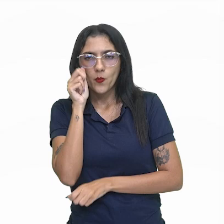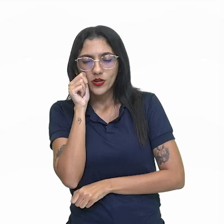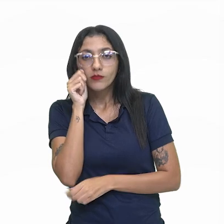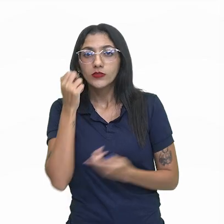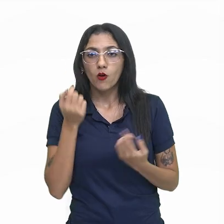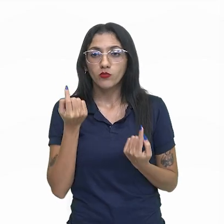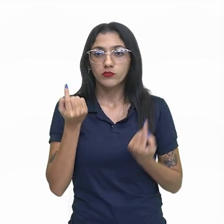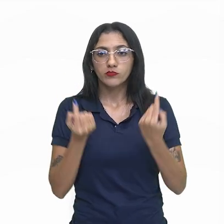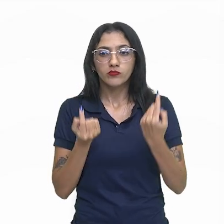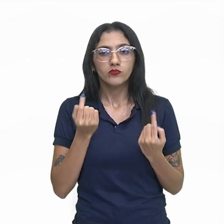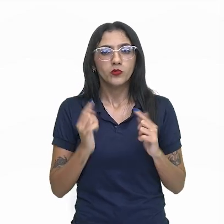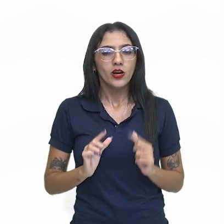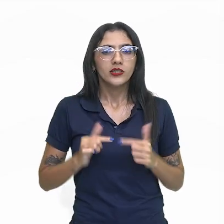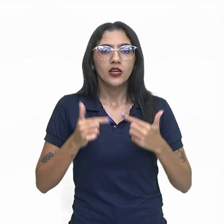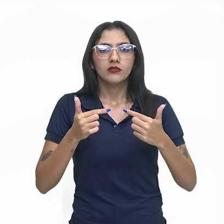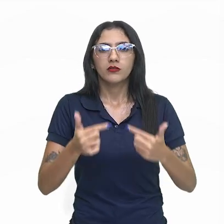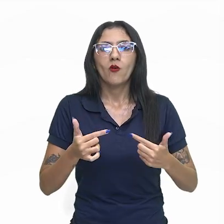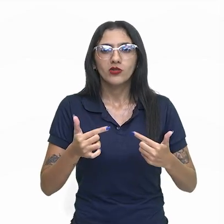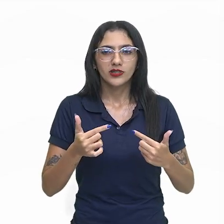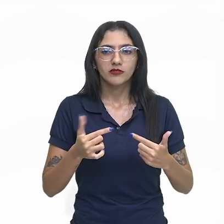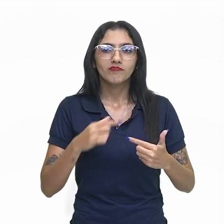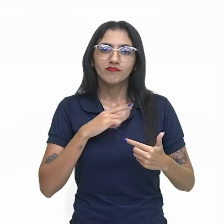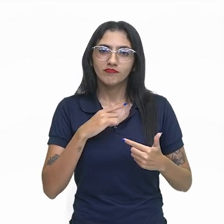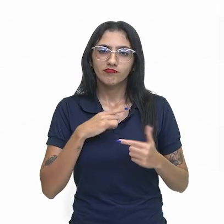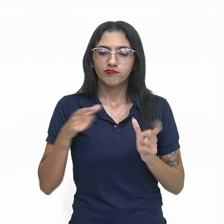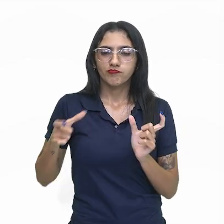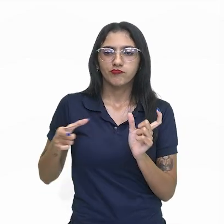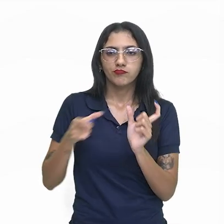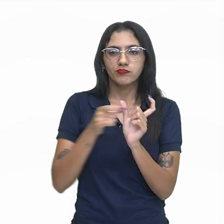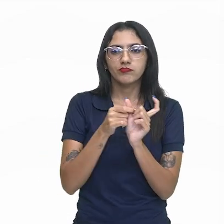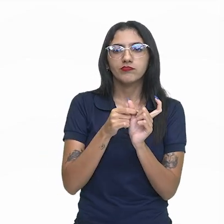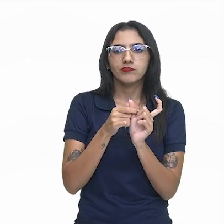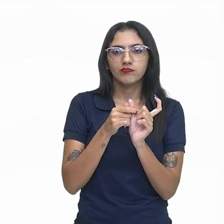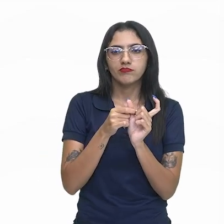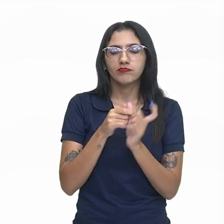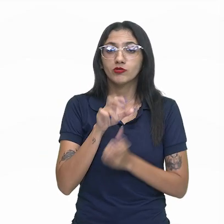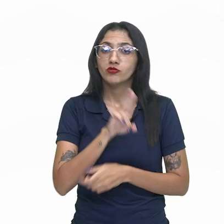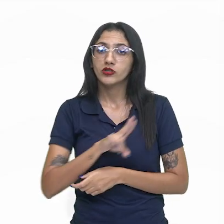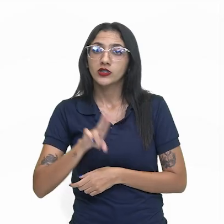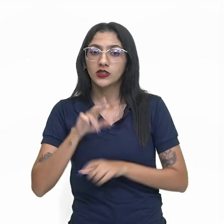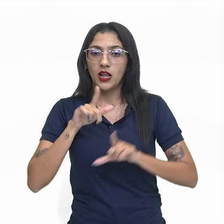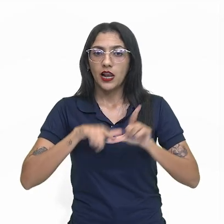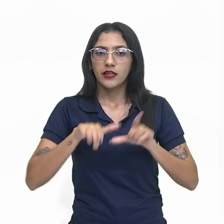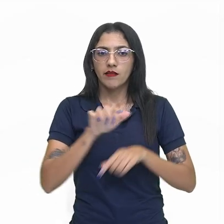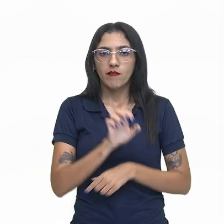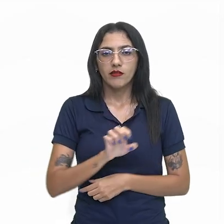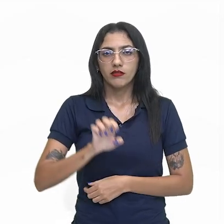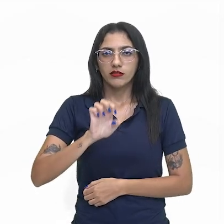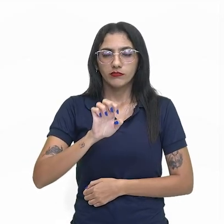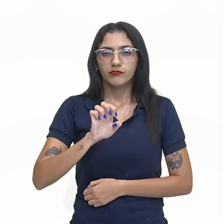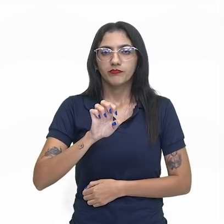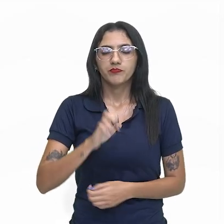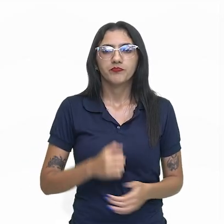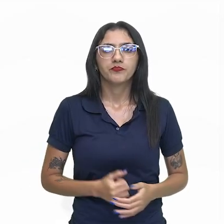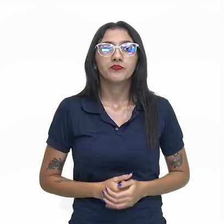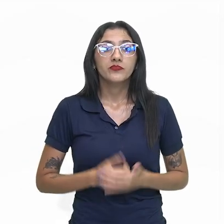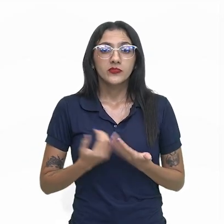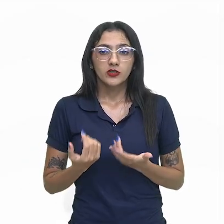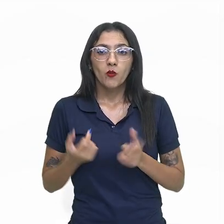ações que estão se completando, o e, tá? Então, as